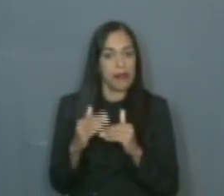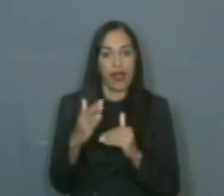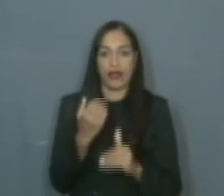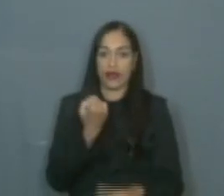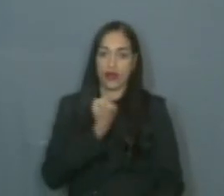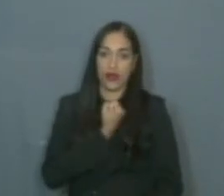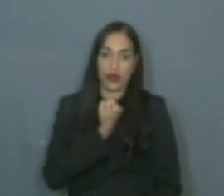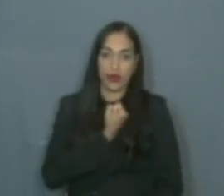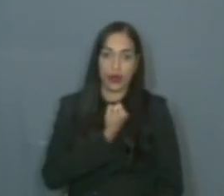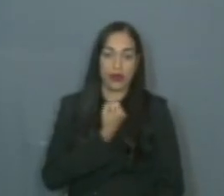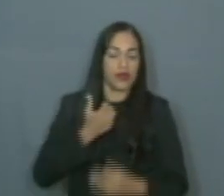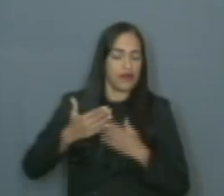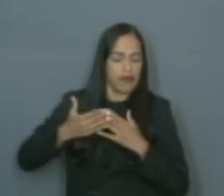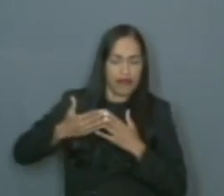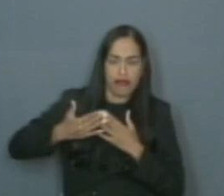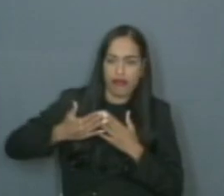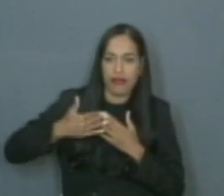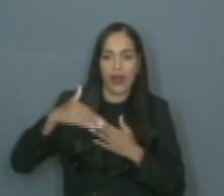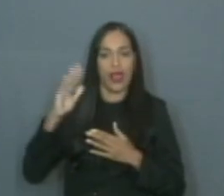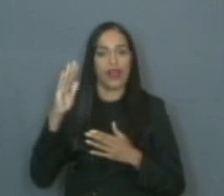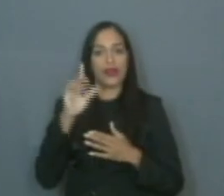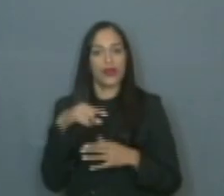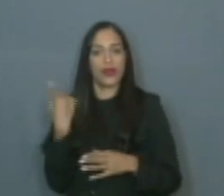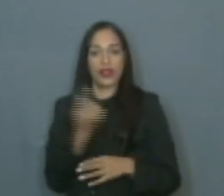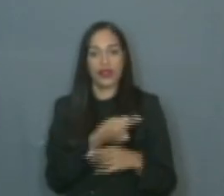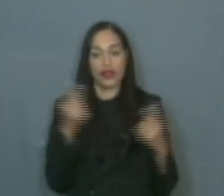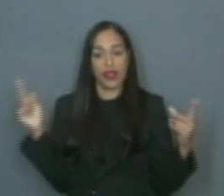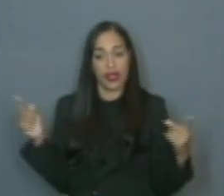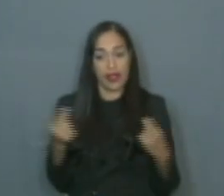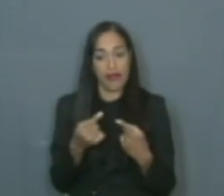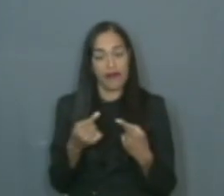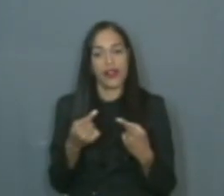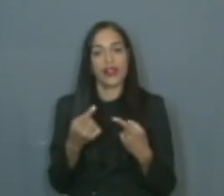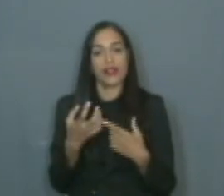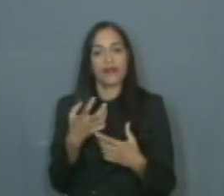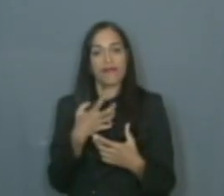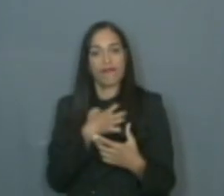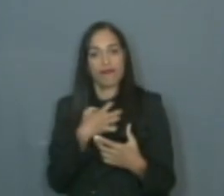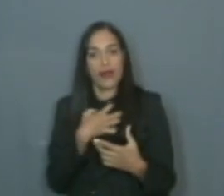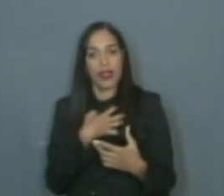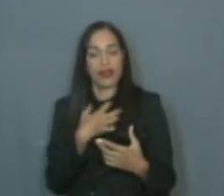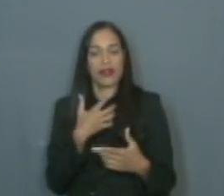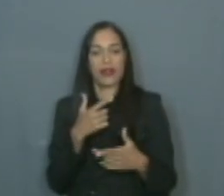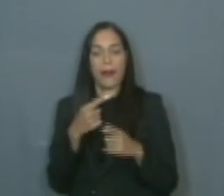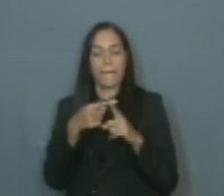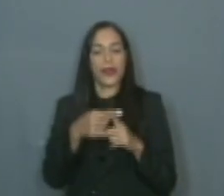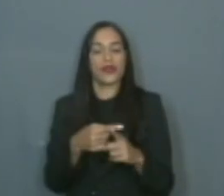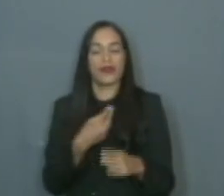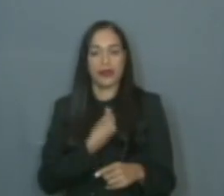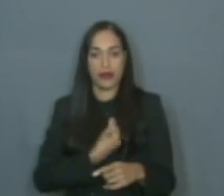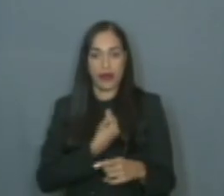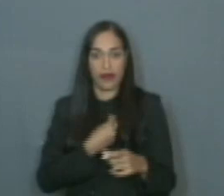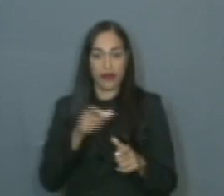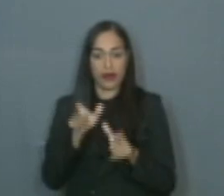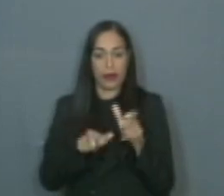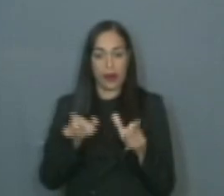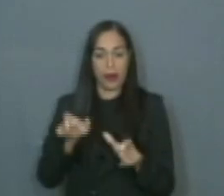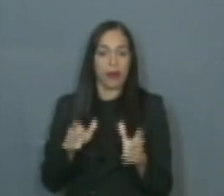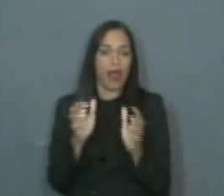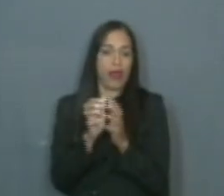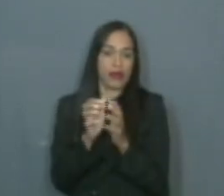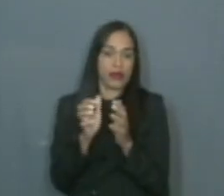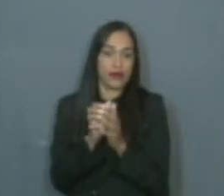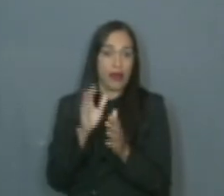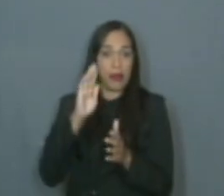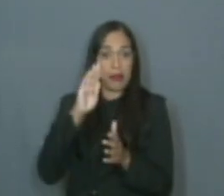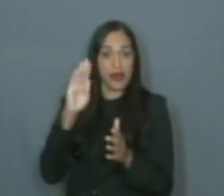números, mas vão além do que a gente tanto defende, que é impactar positivamente a vida do povo do Recife, mas principalmente